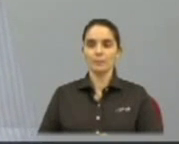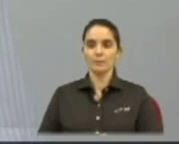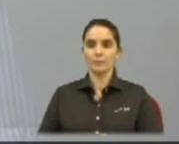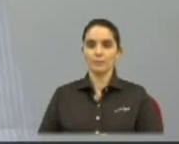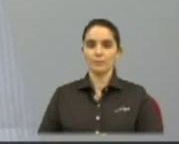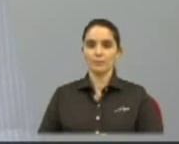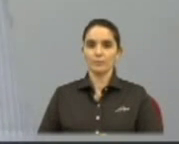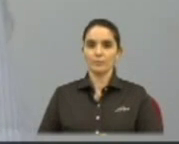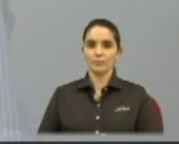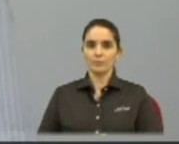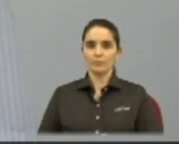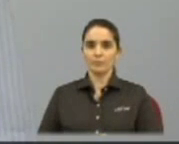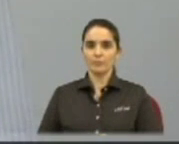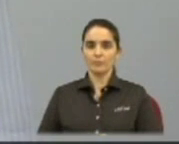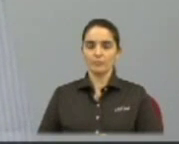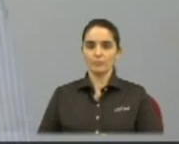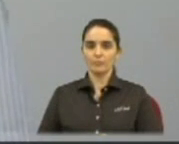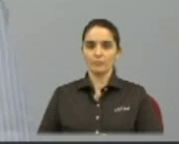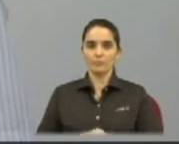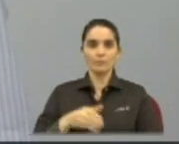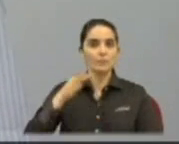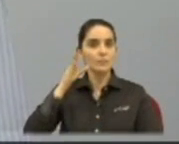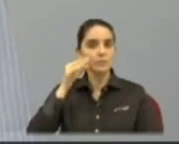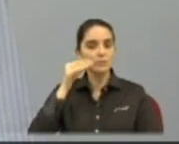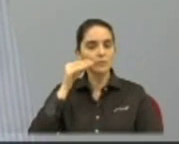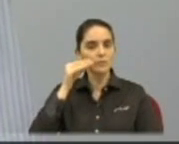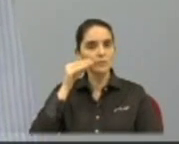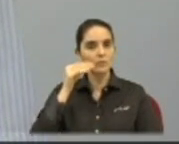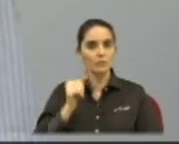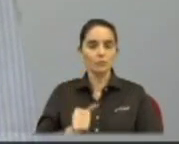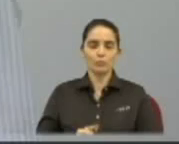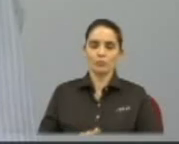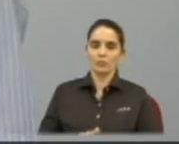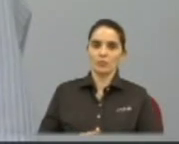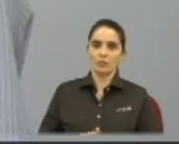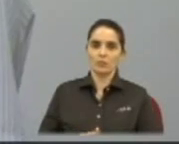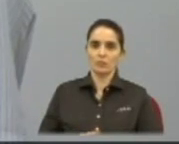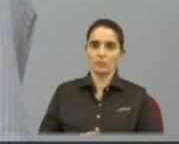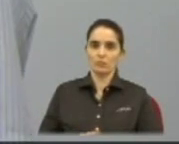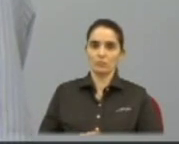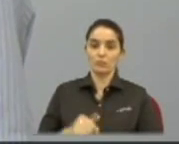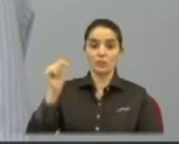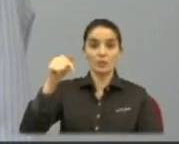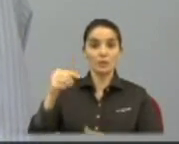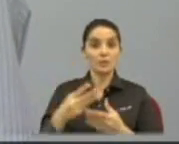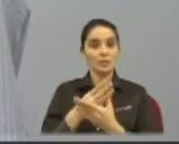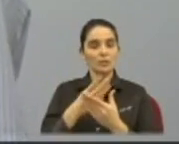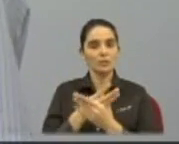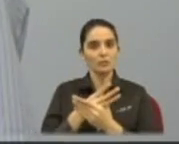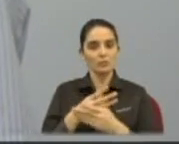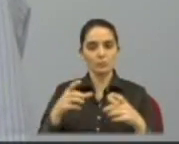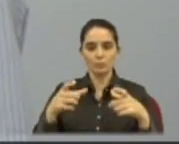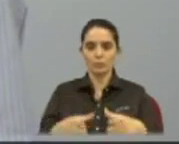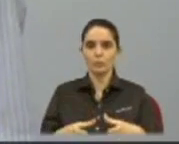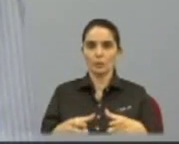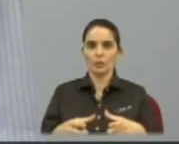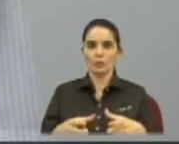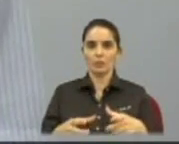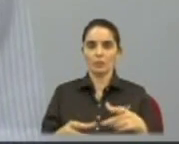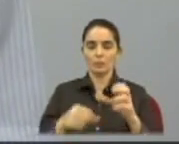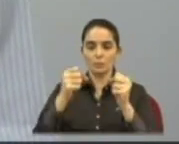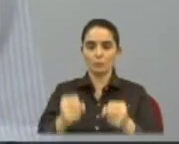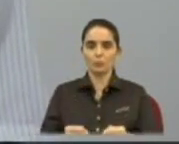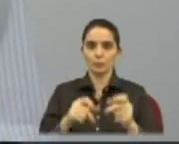do ponto de vista do funcionamento dessa casa como espaço de debate democrático e